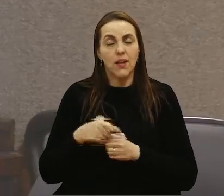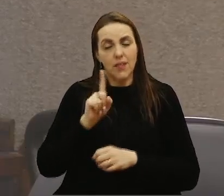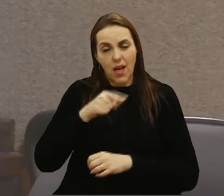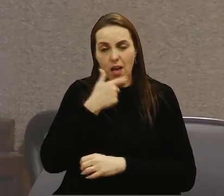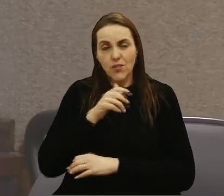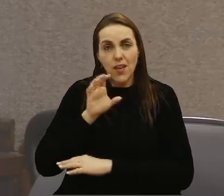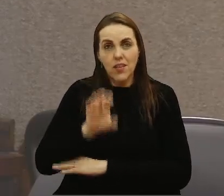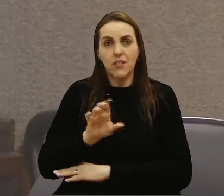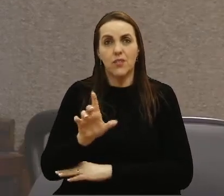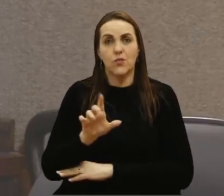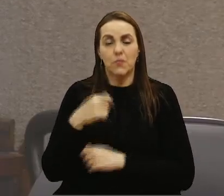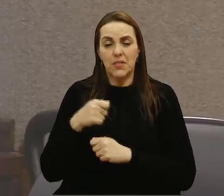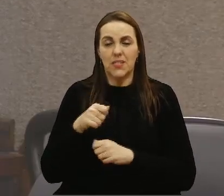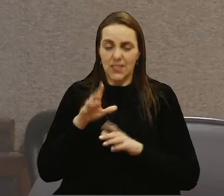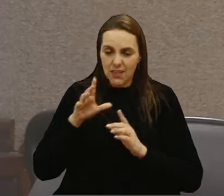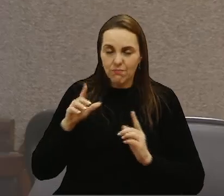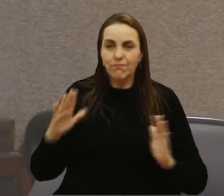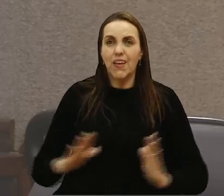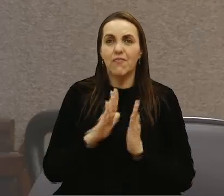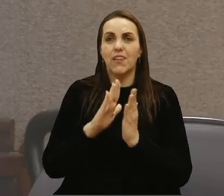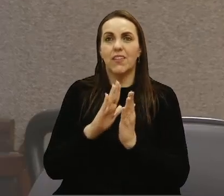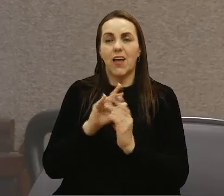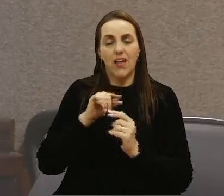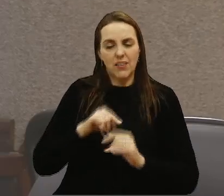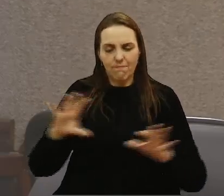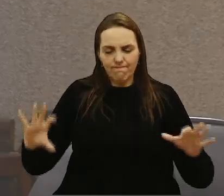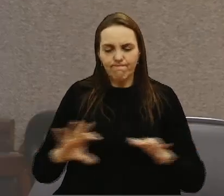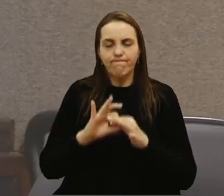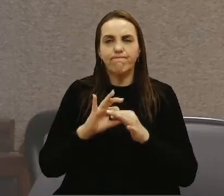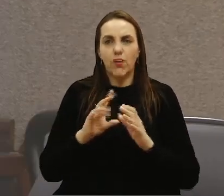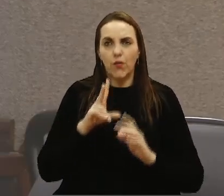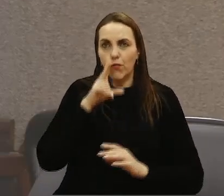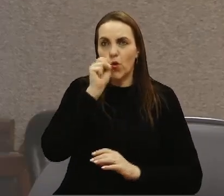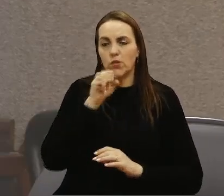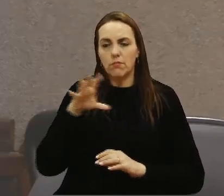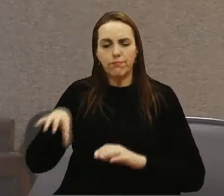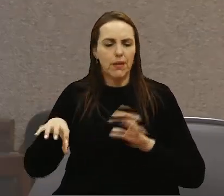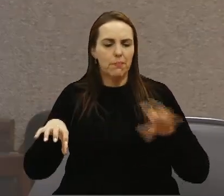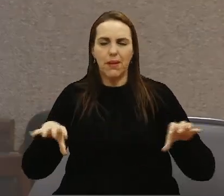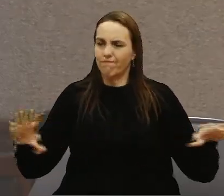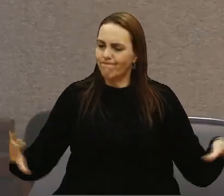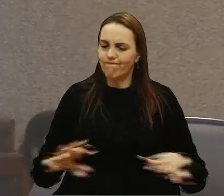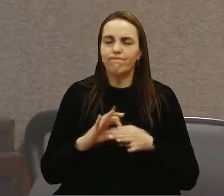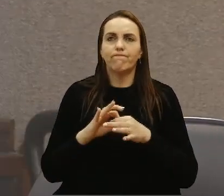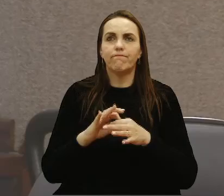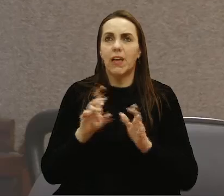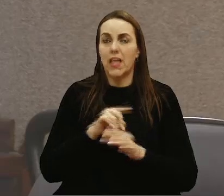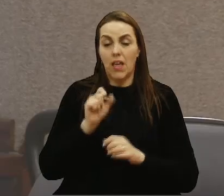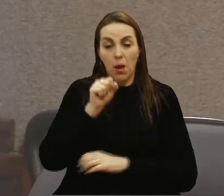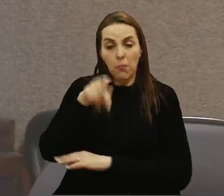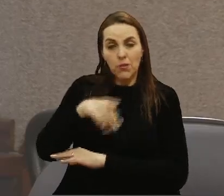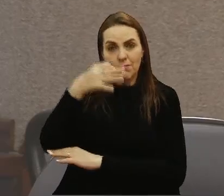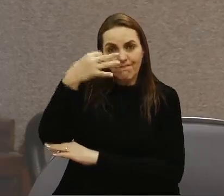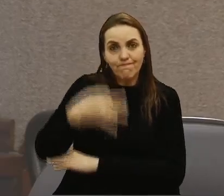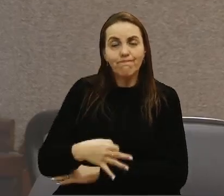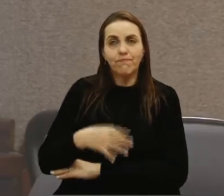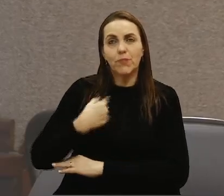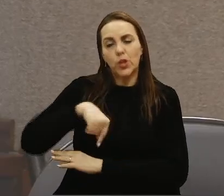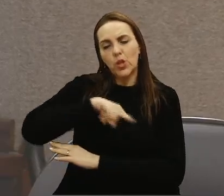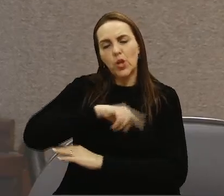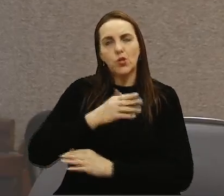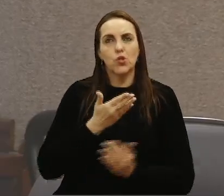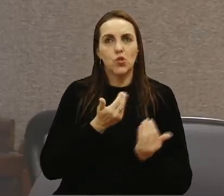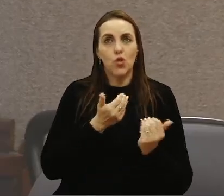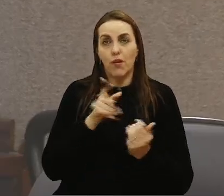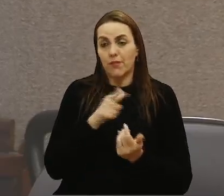que nós temos que atacar. É isso que todos nós temos que unificar força e rivalizar. É ter uma aposentadoria digna para nós jovens que não